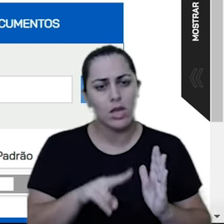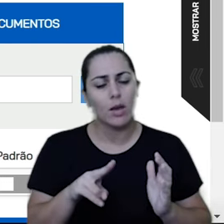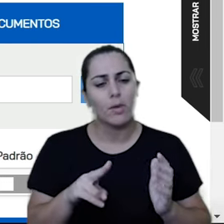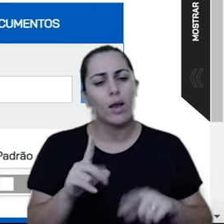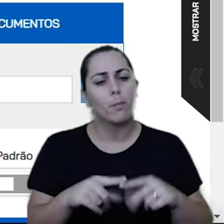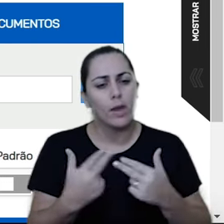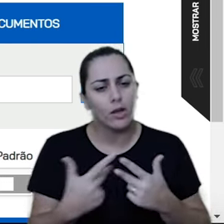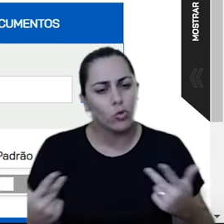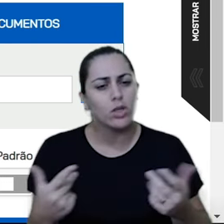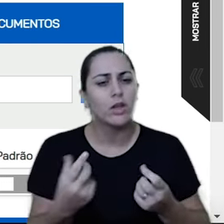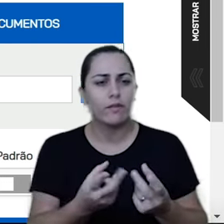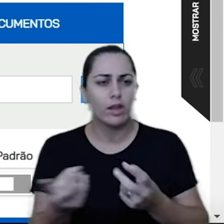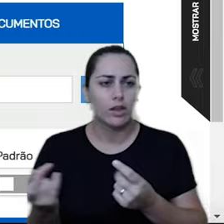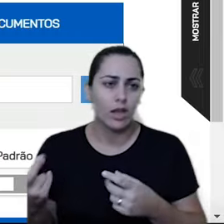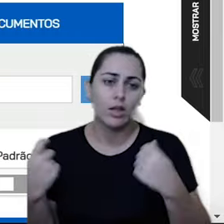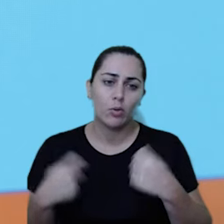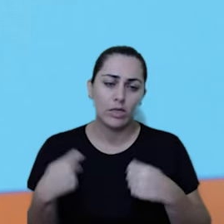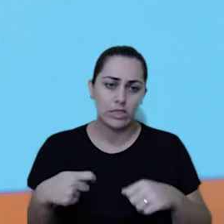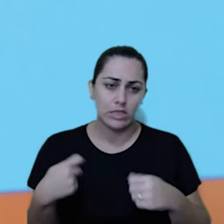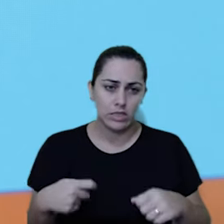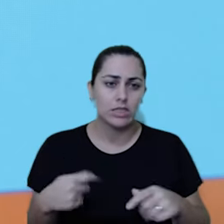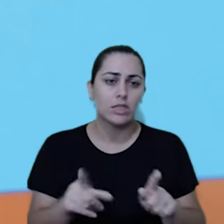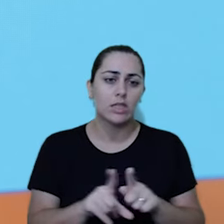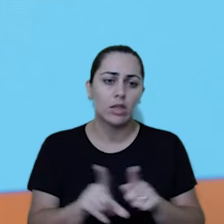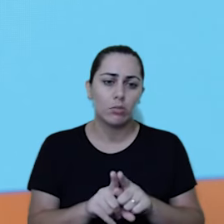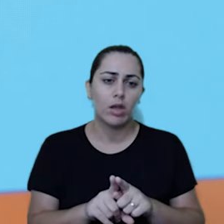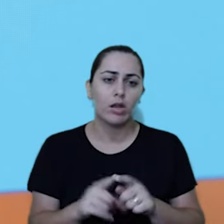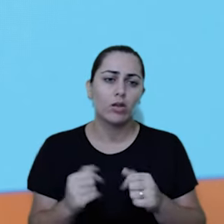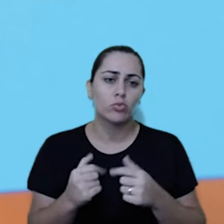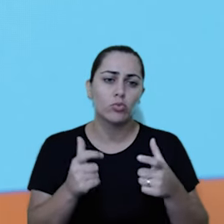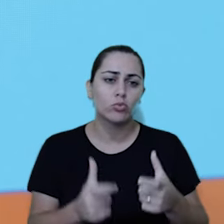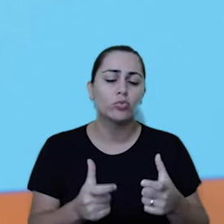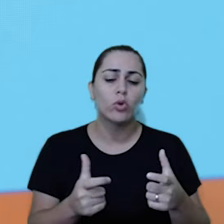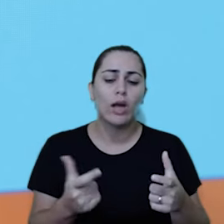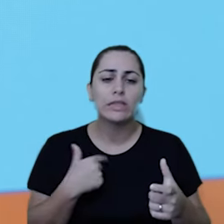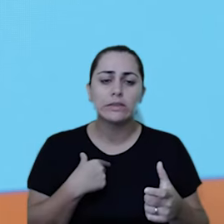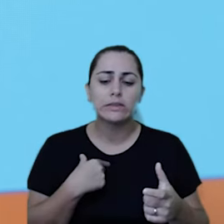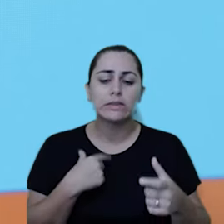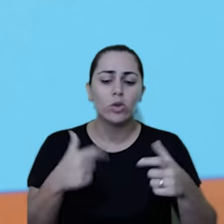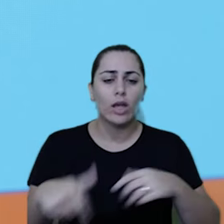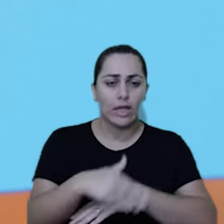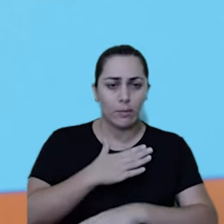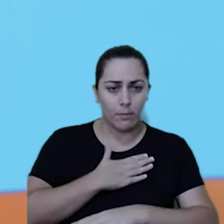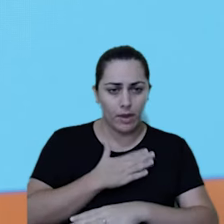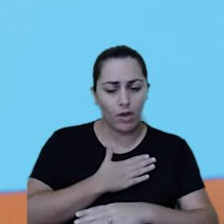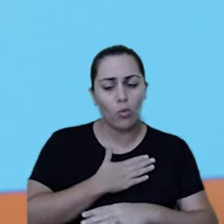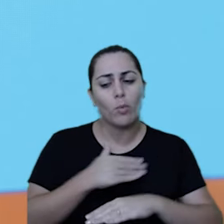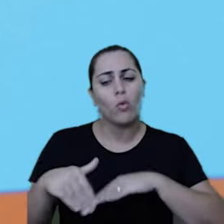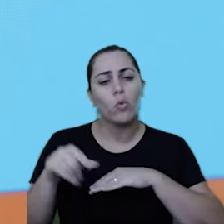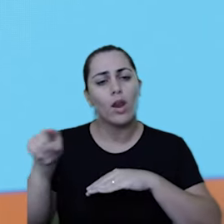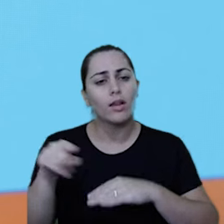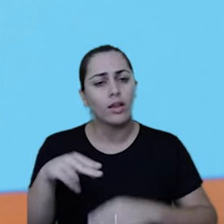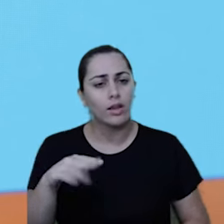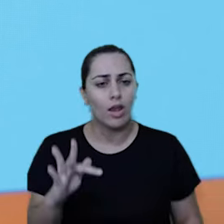circulação de mercadoria ou seja tem que ter um uma saída e uma chegada se eu não tiver o endereço de chegada não tem emissão de nota